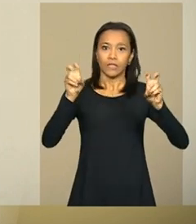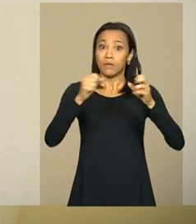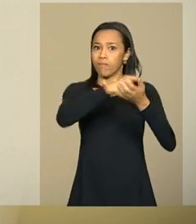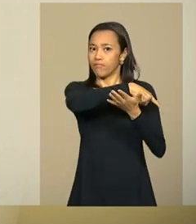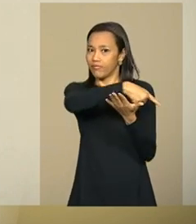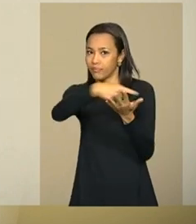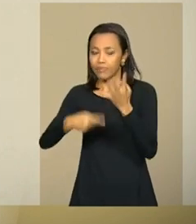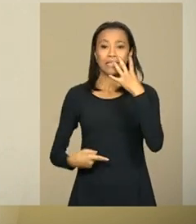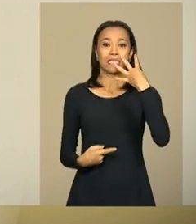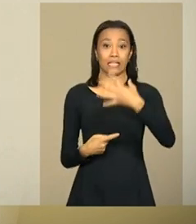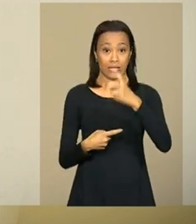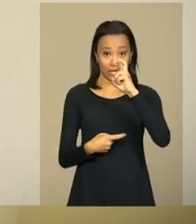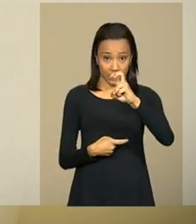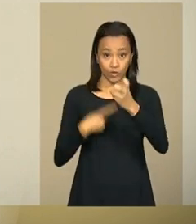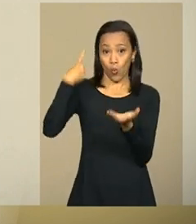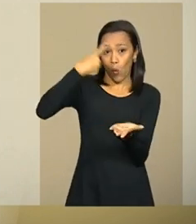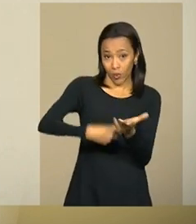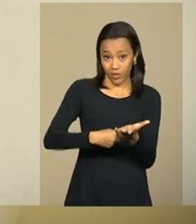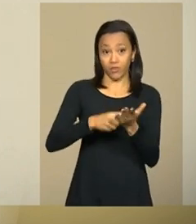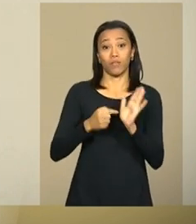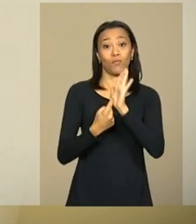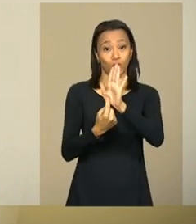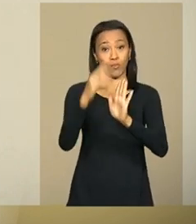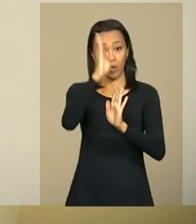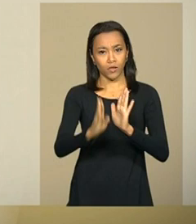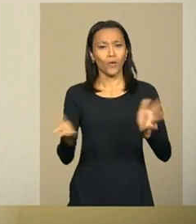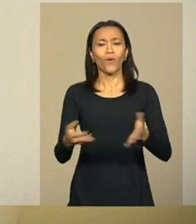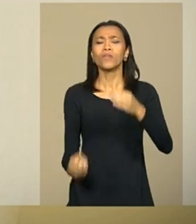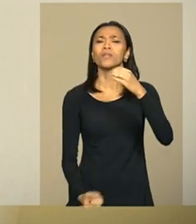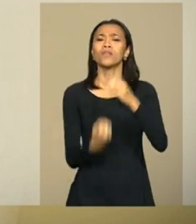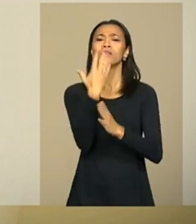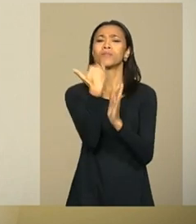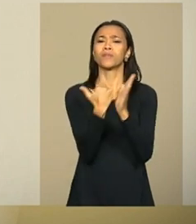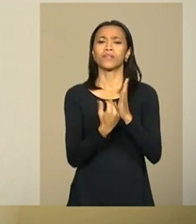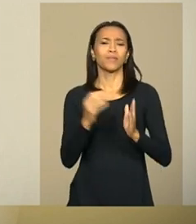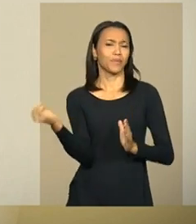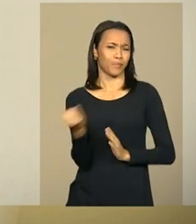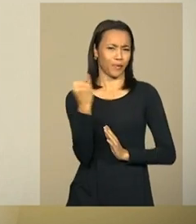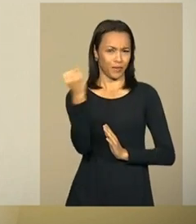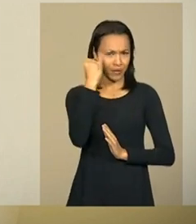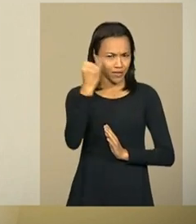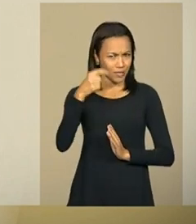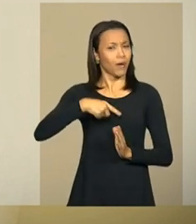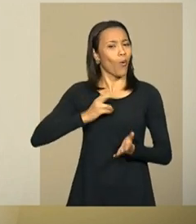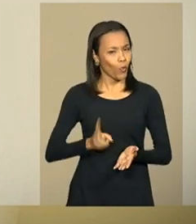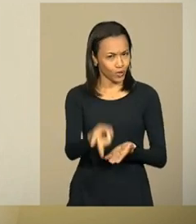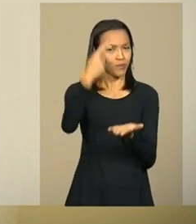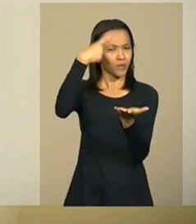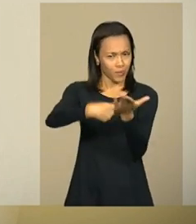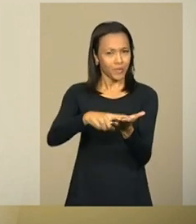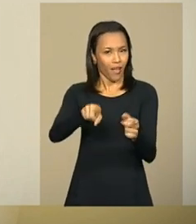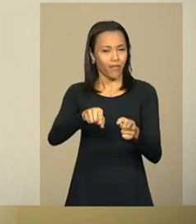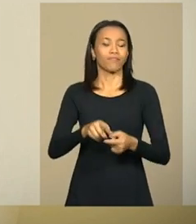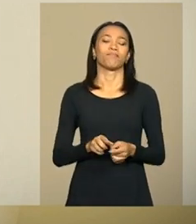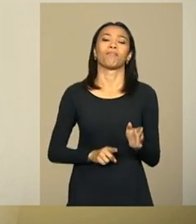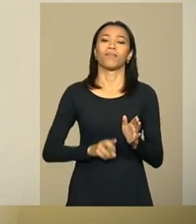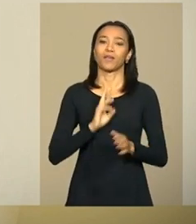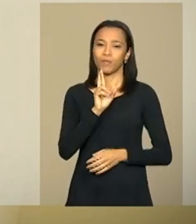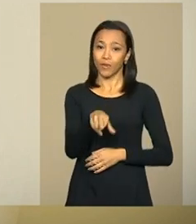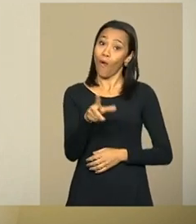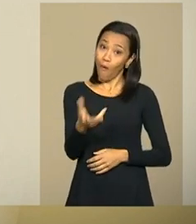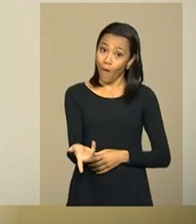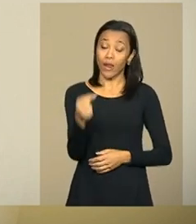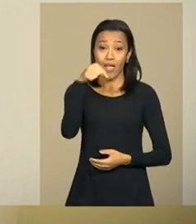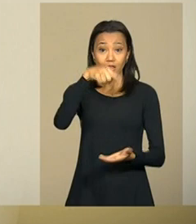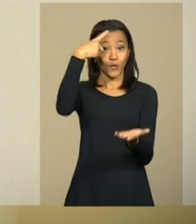pactos que a senhora propôs ao Brasil e hoje a senhora lança um programa importante para levar à frente esse pacto não é mesmo olha ano o